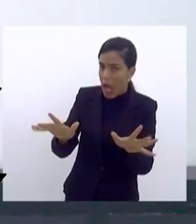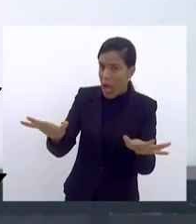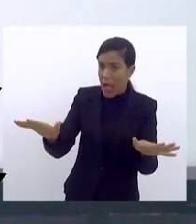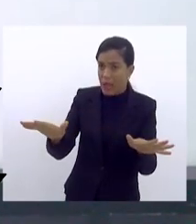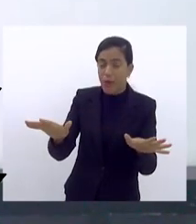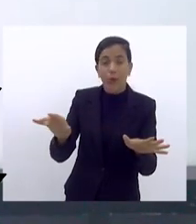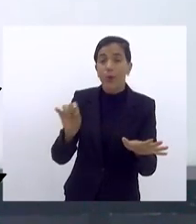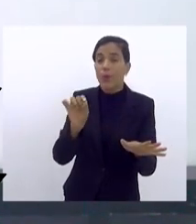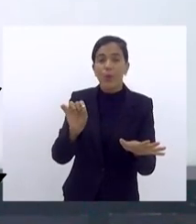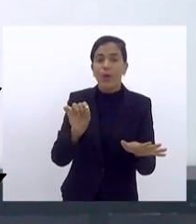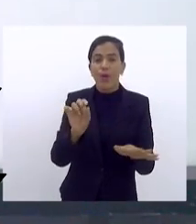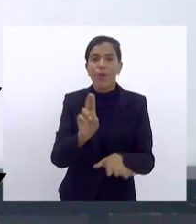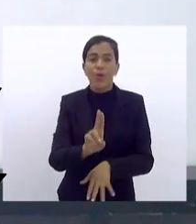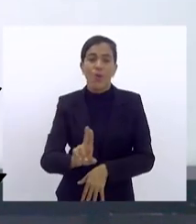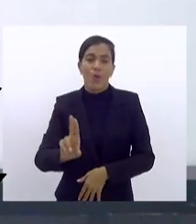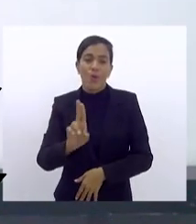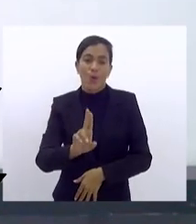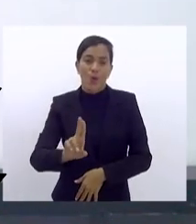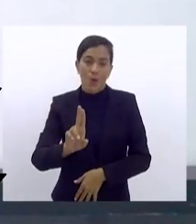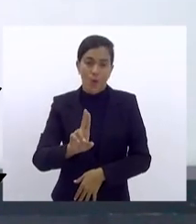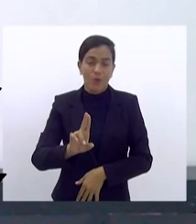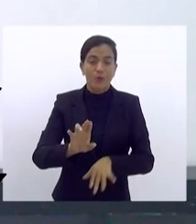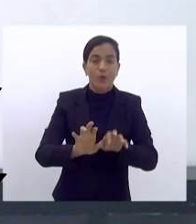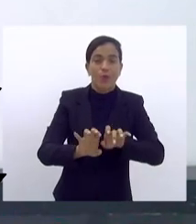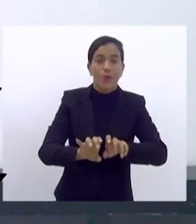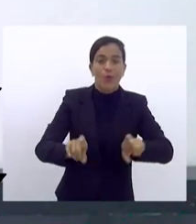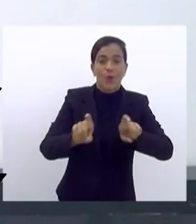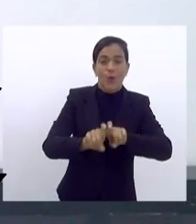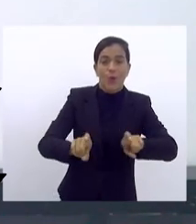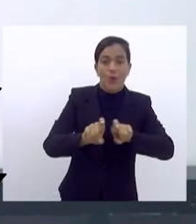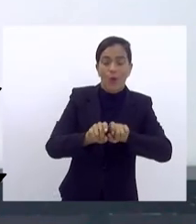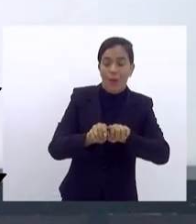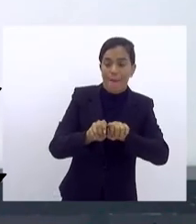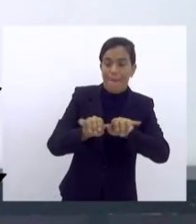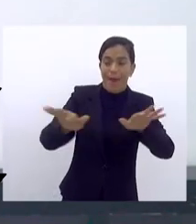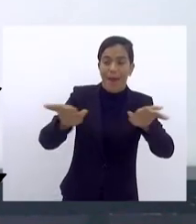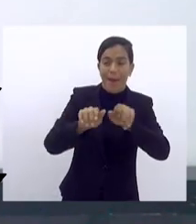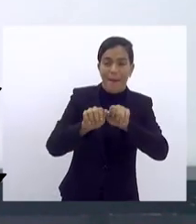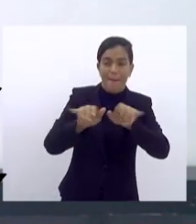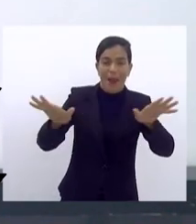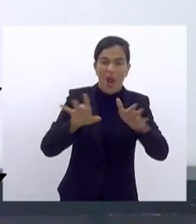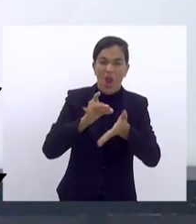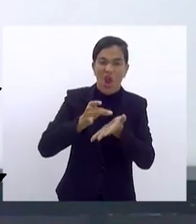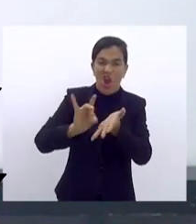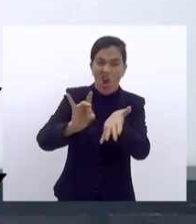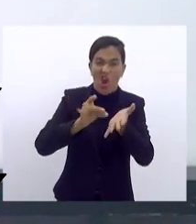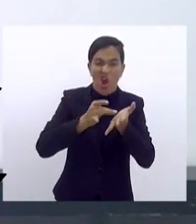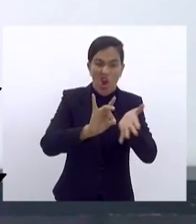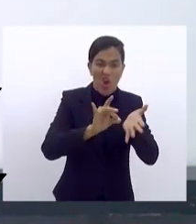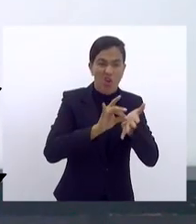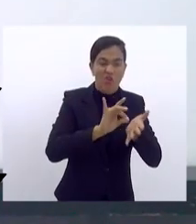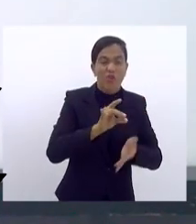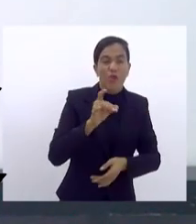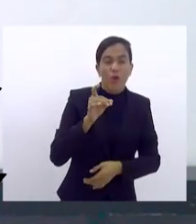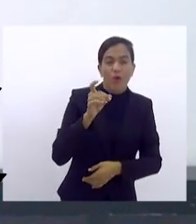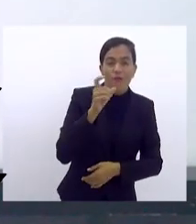uso desenfreado da rede mundial de computadores para disseminação de ódio de fake news